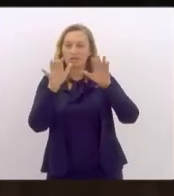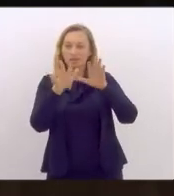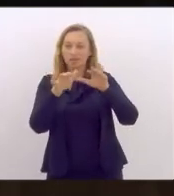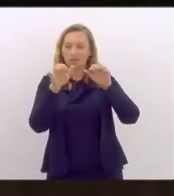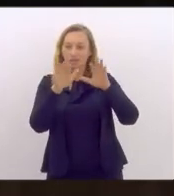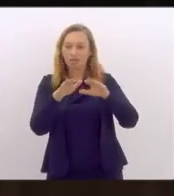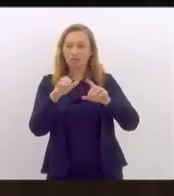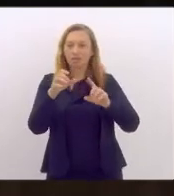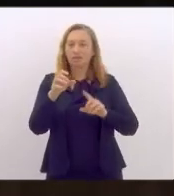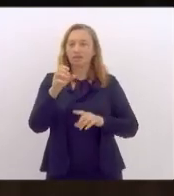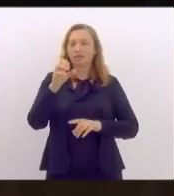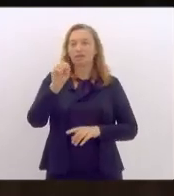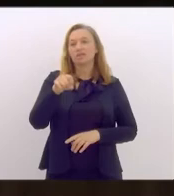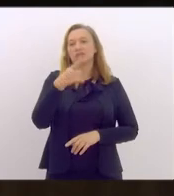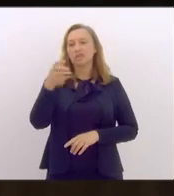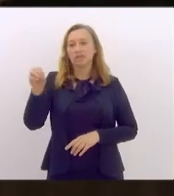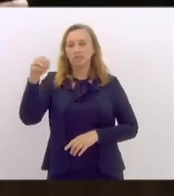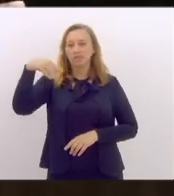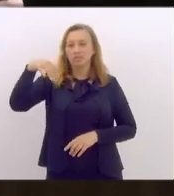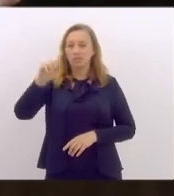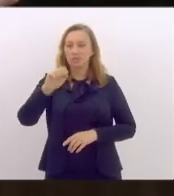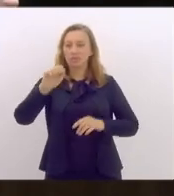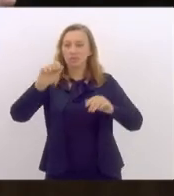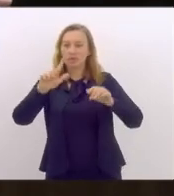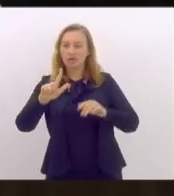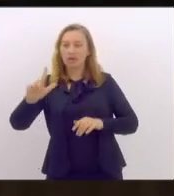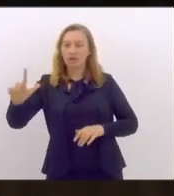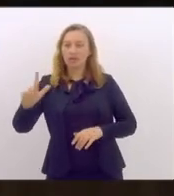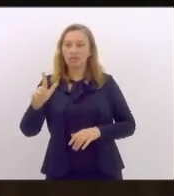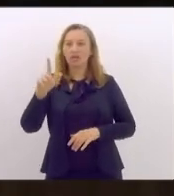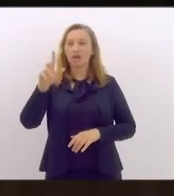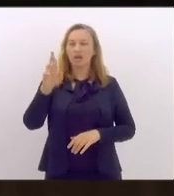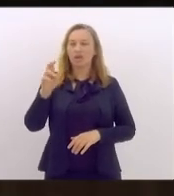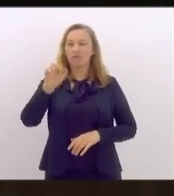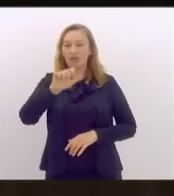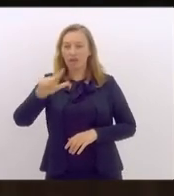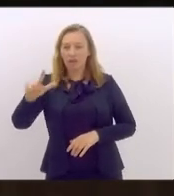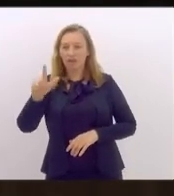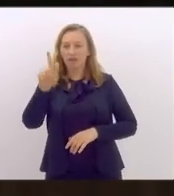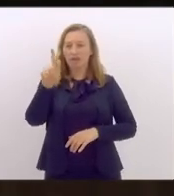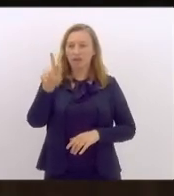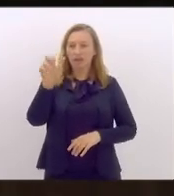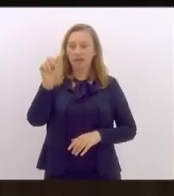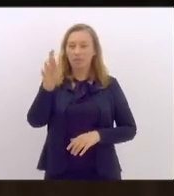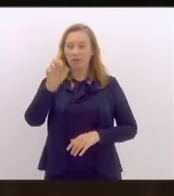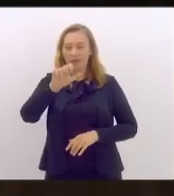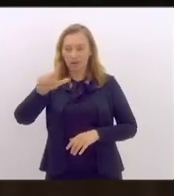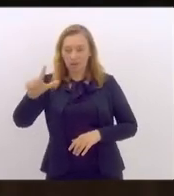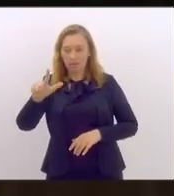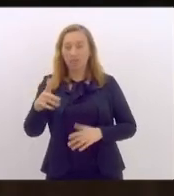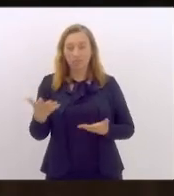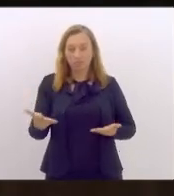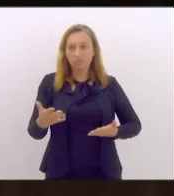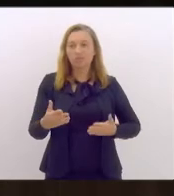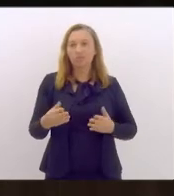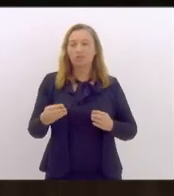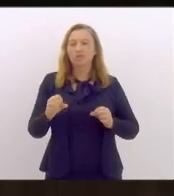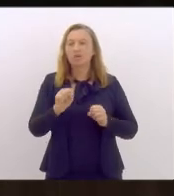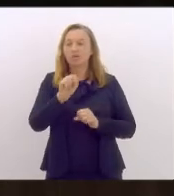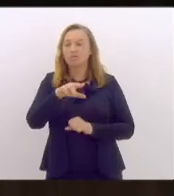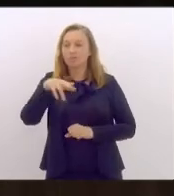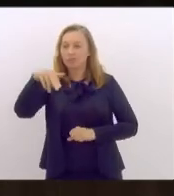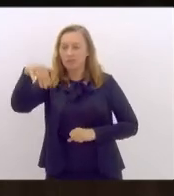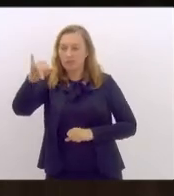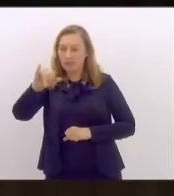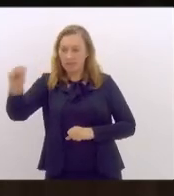São Miguel São Rafael São Gabriel eu estive inclusive mais cedo em Niterói uma missa muito popular André celebrada pelo Padre